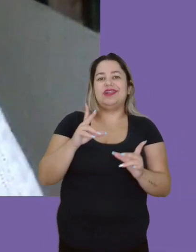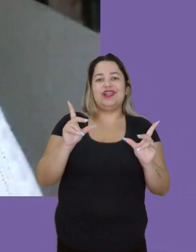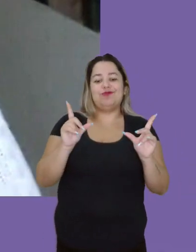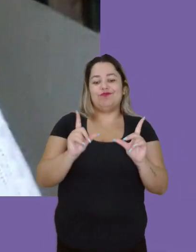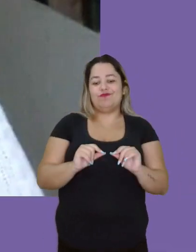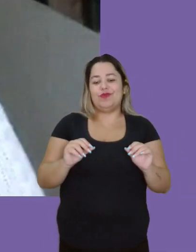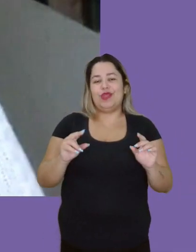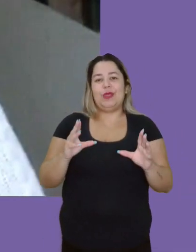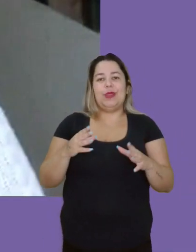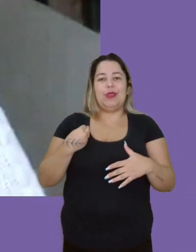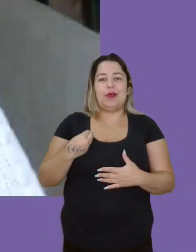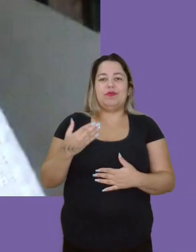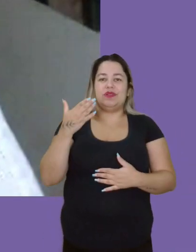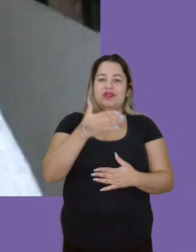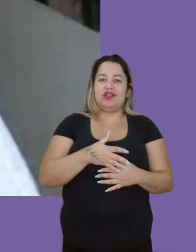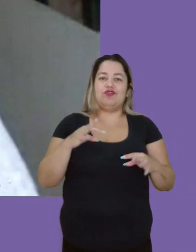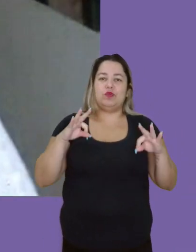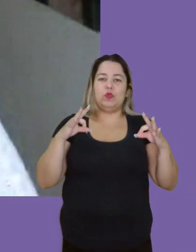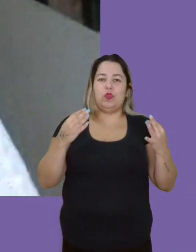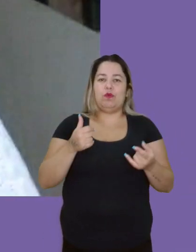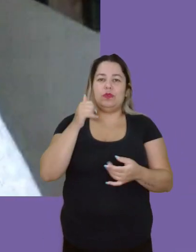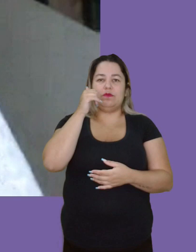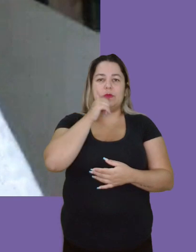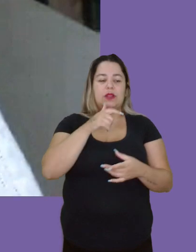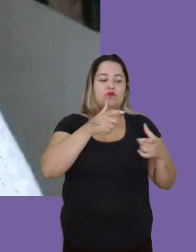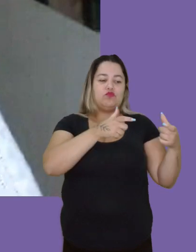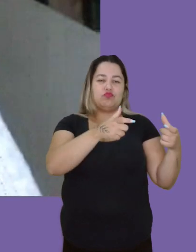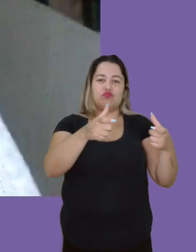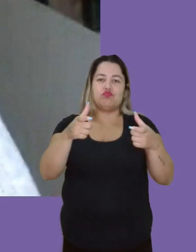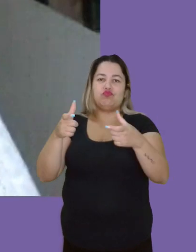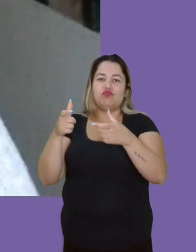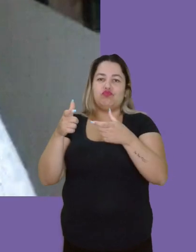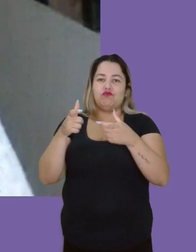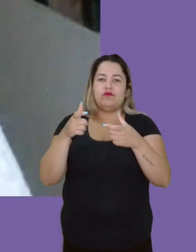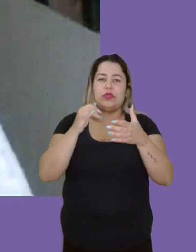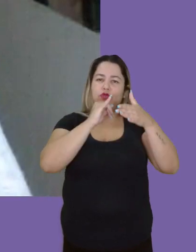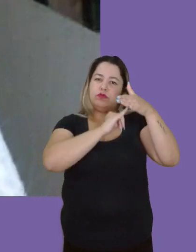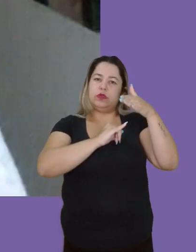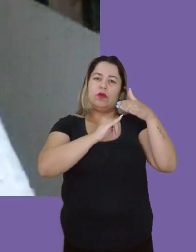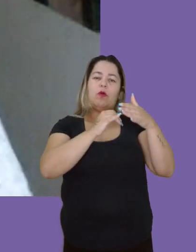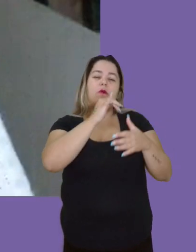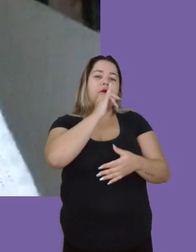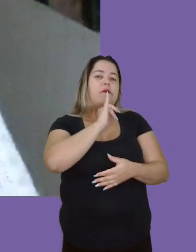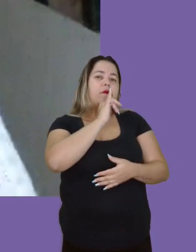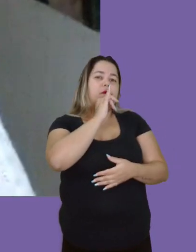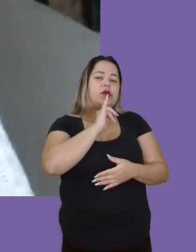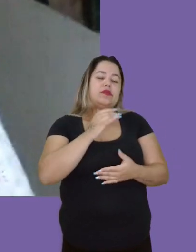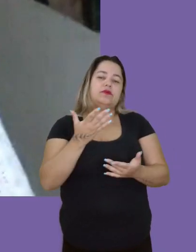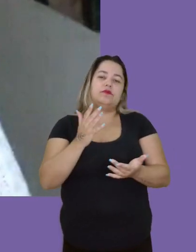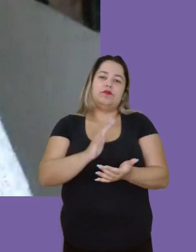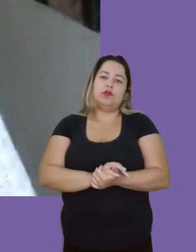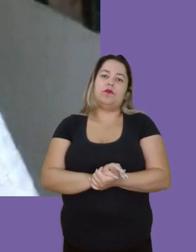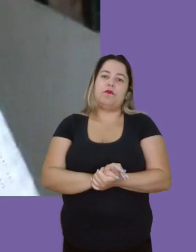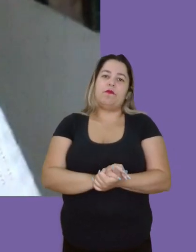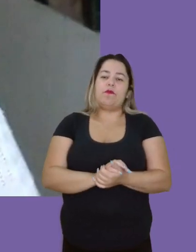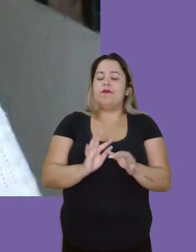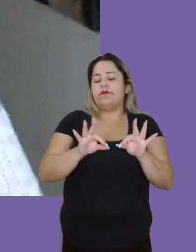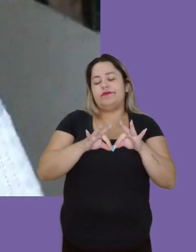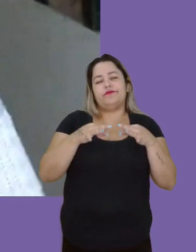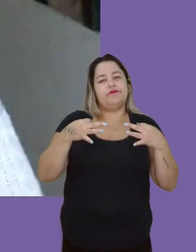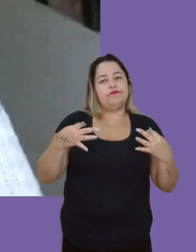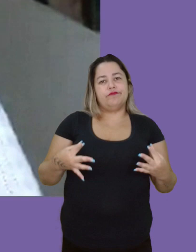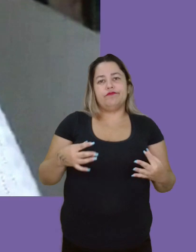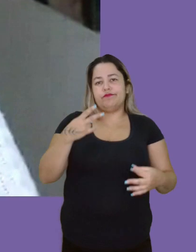da presença de todas as mulheres nos espaços institucionais. Vou dar um exemplo muito simples.